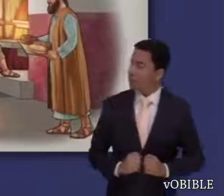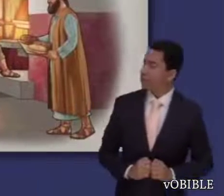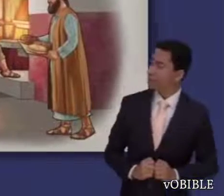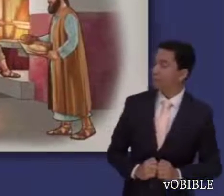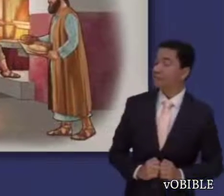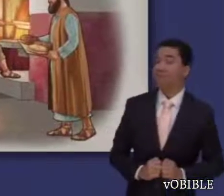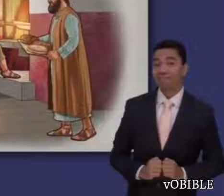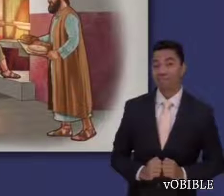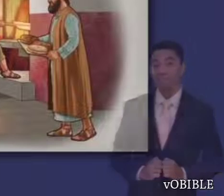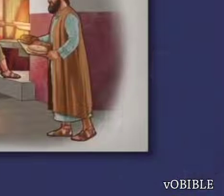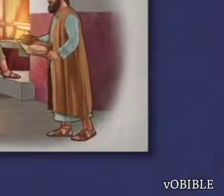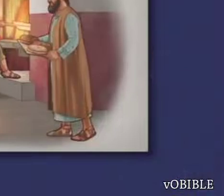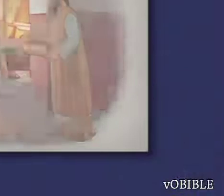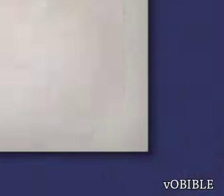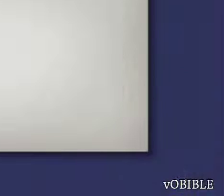suas ações.